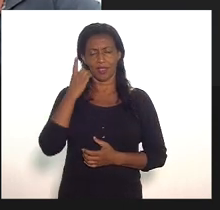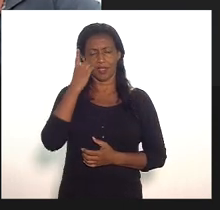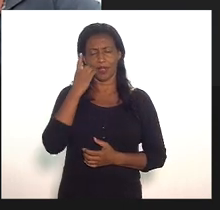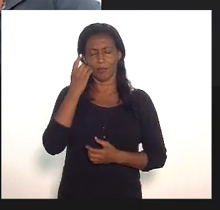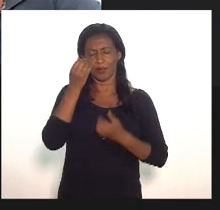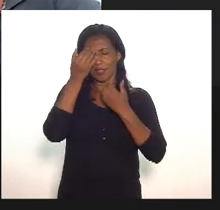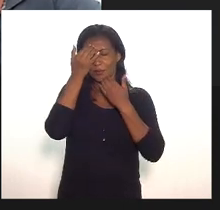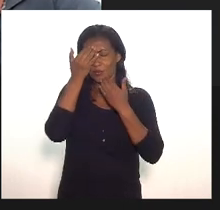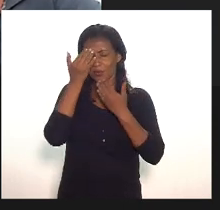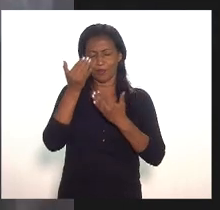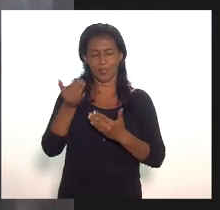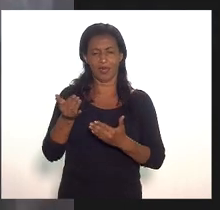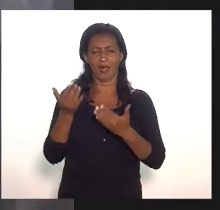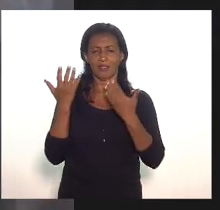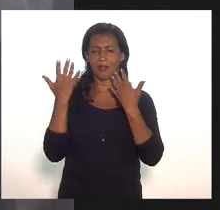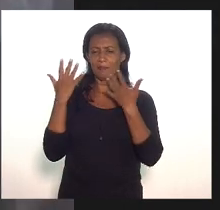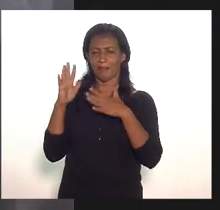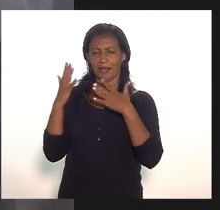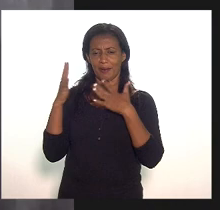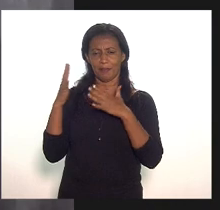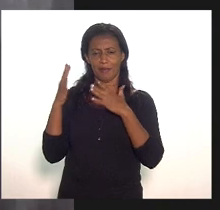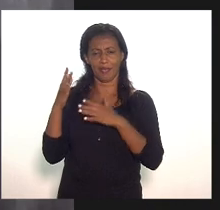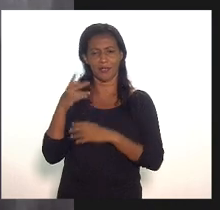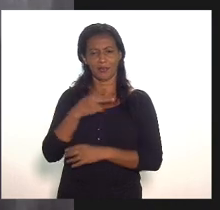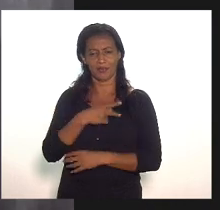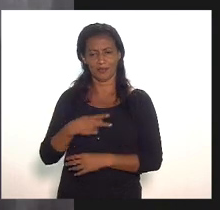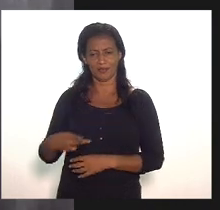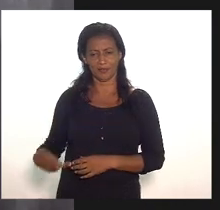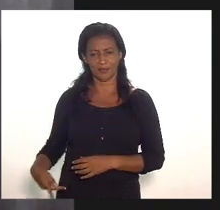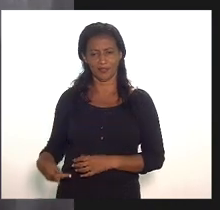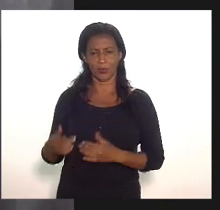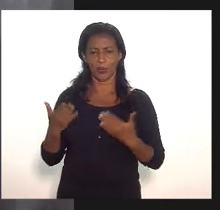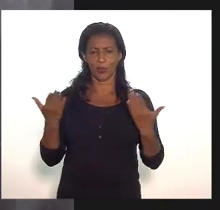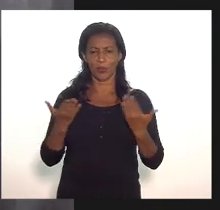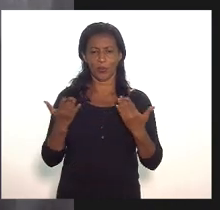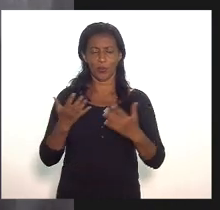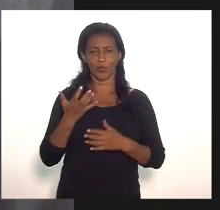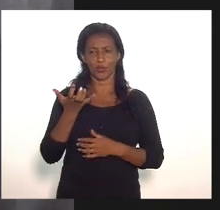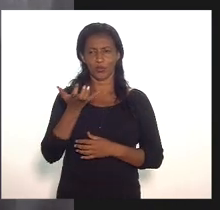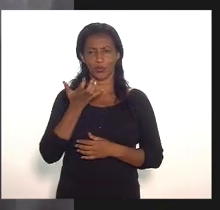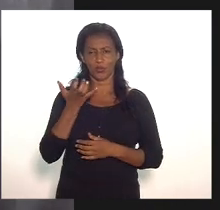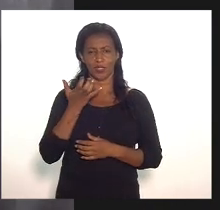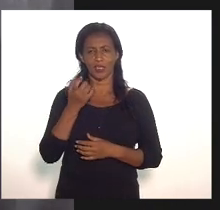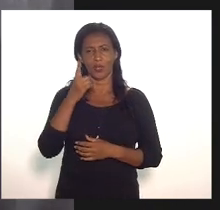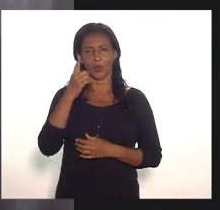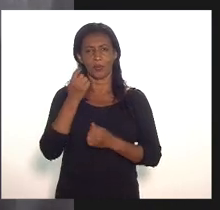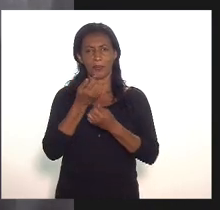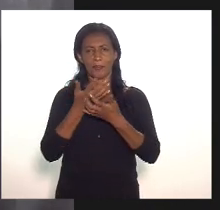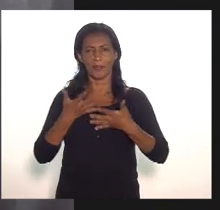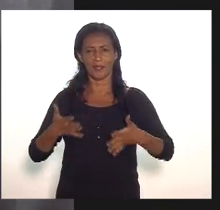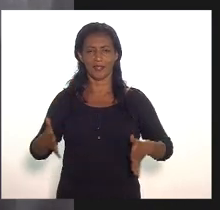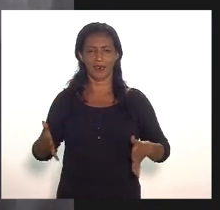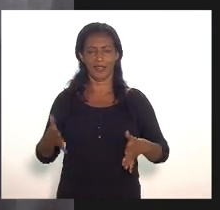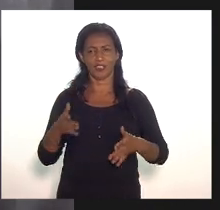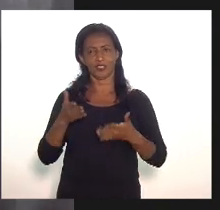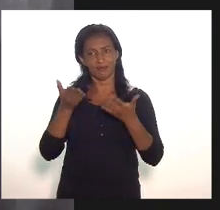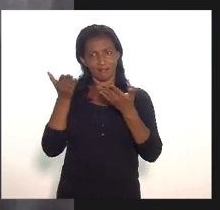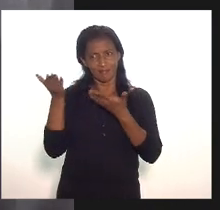obrigado aí, mais uma vez, parabéns por estar aí na presidência. Eu queria hoje fazer uma homenagem à